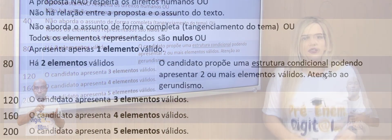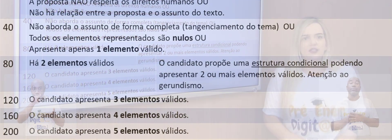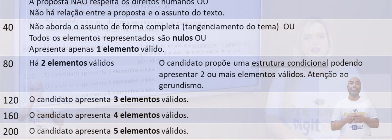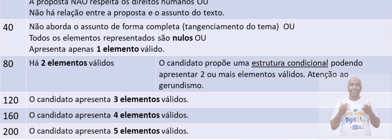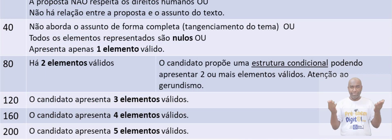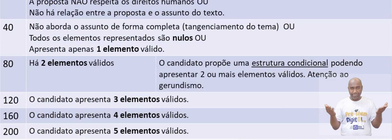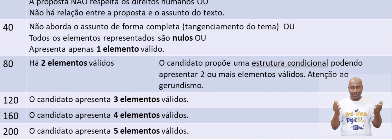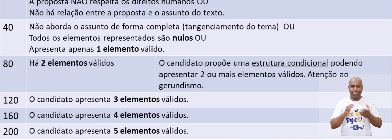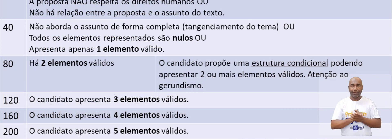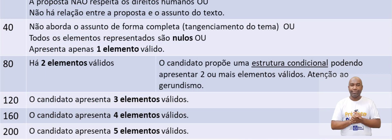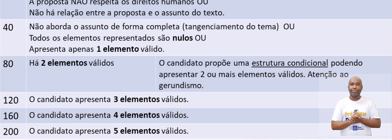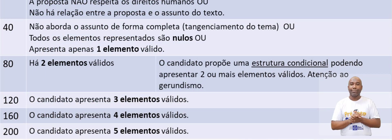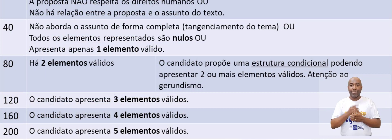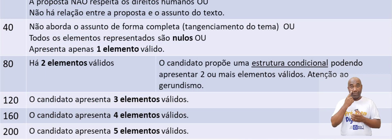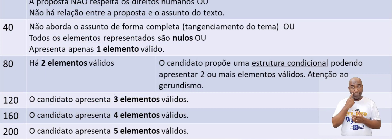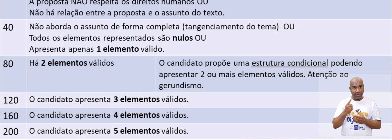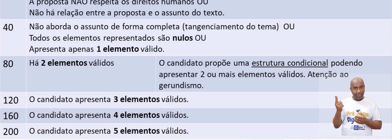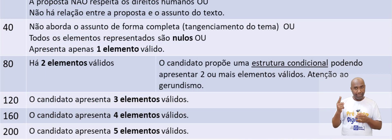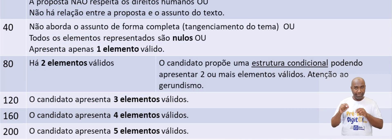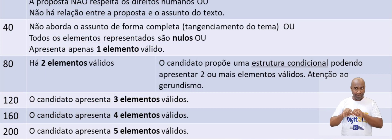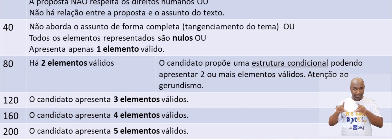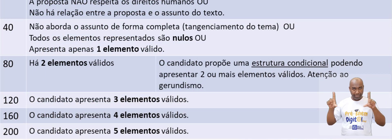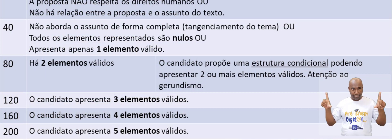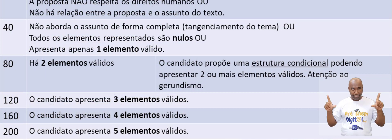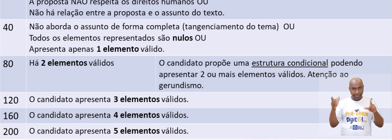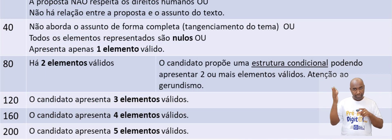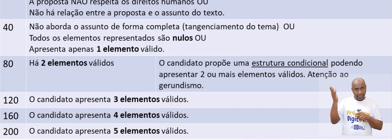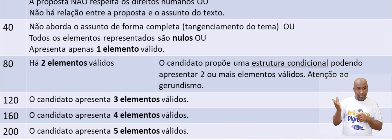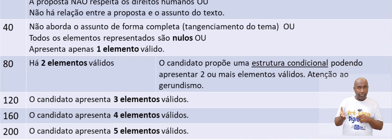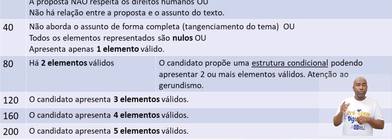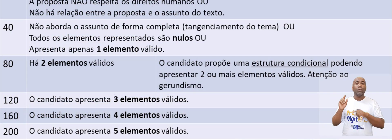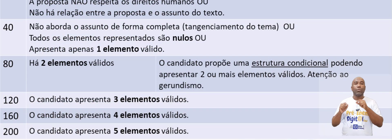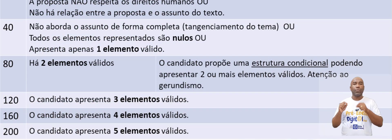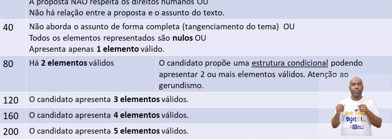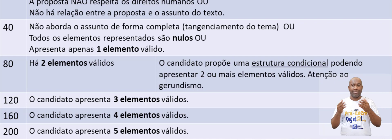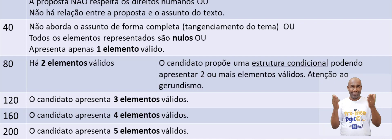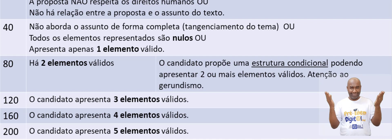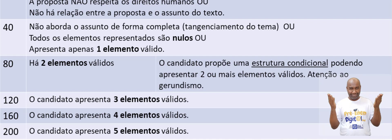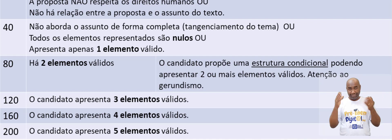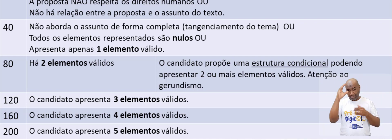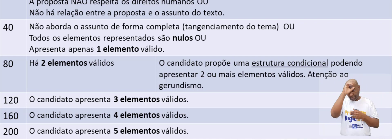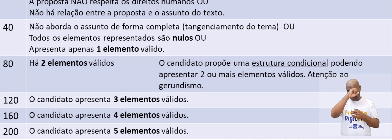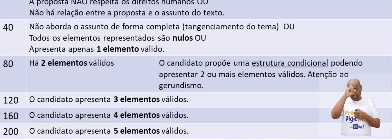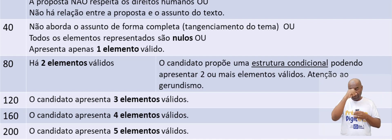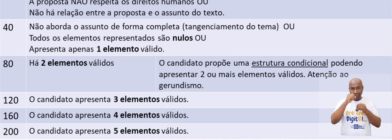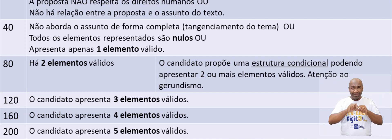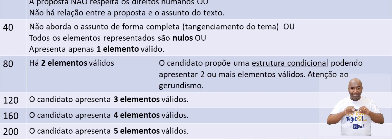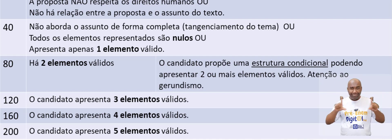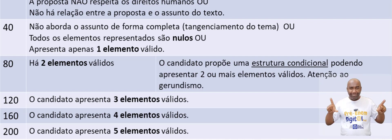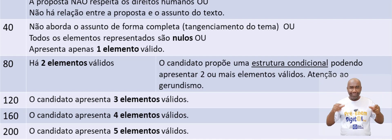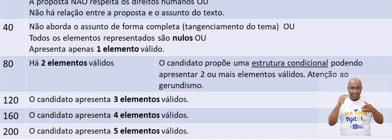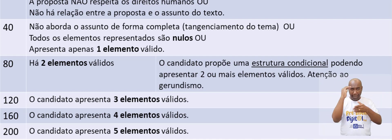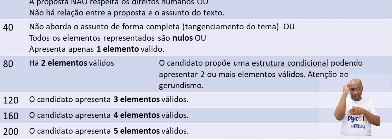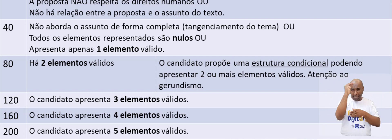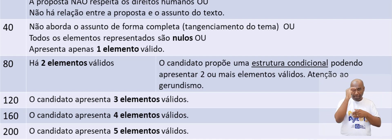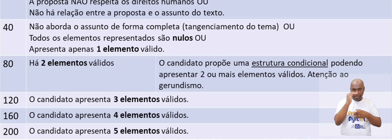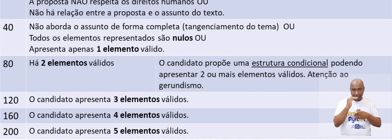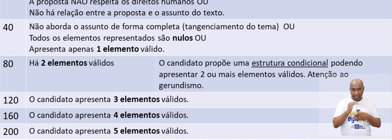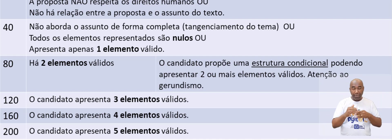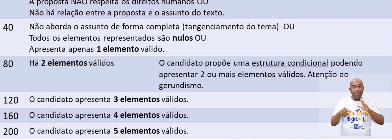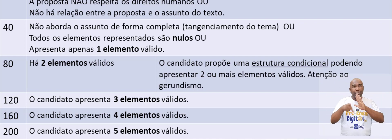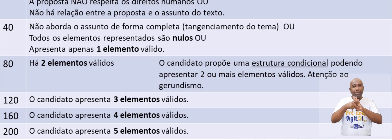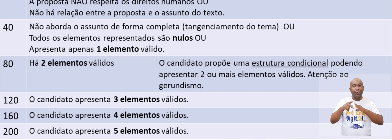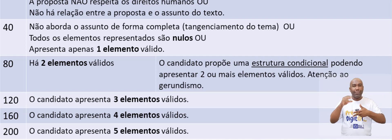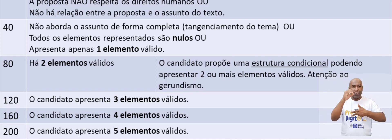desenvolve. Então, olho na tela, está aparecendo aqui para você exatamente a tabela que